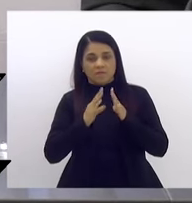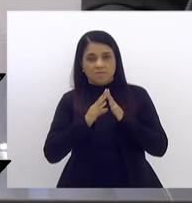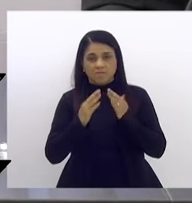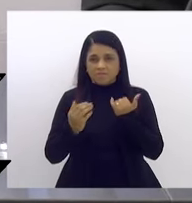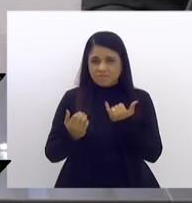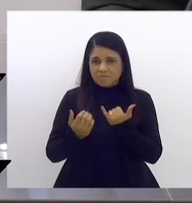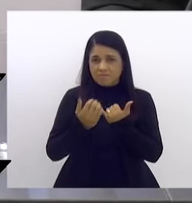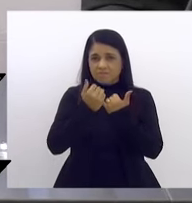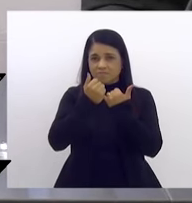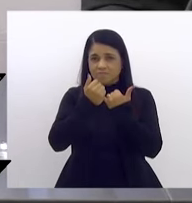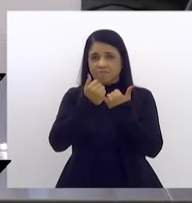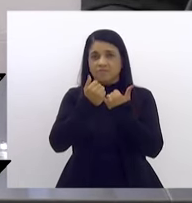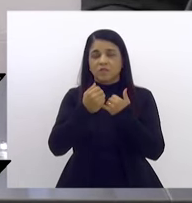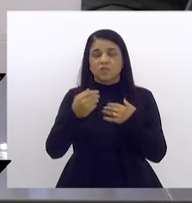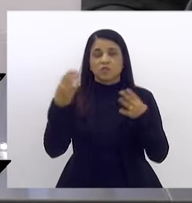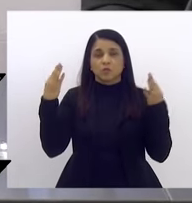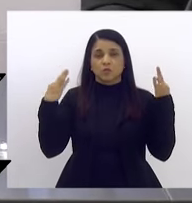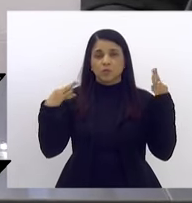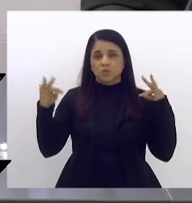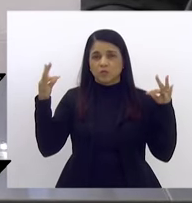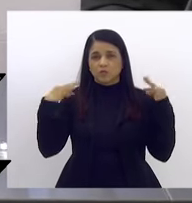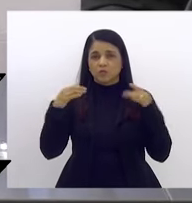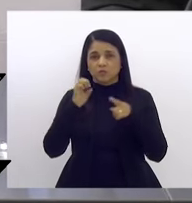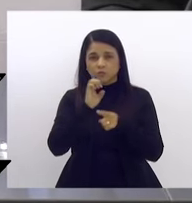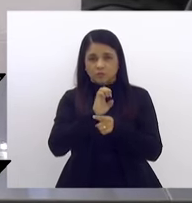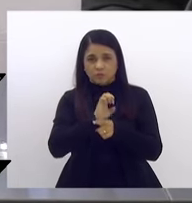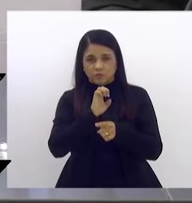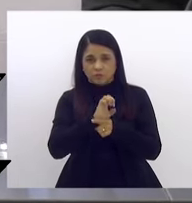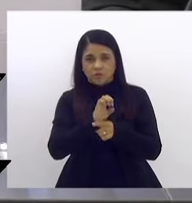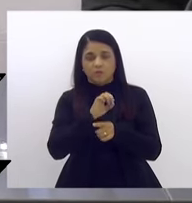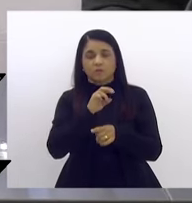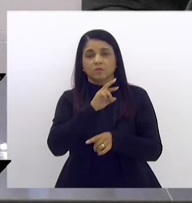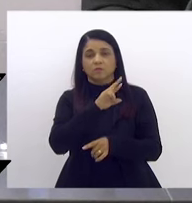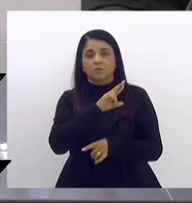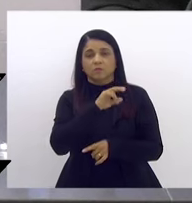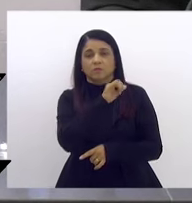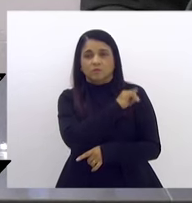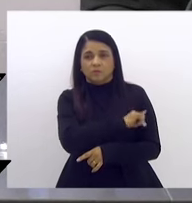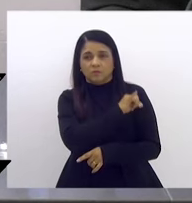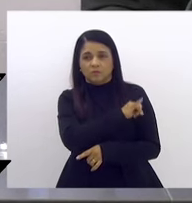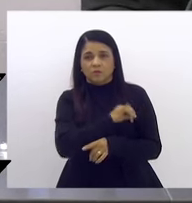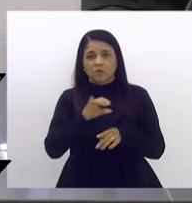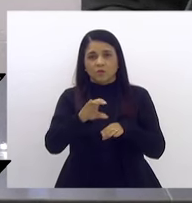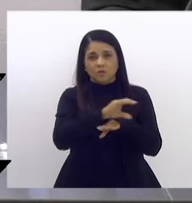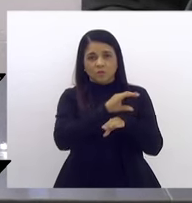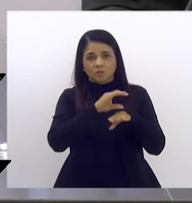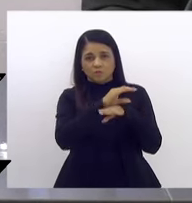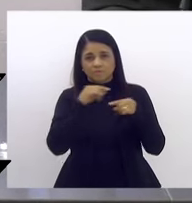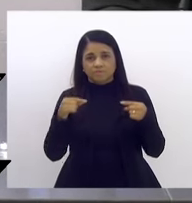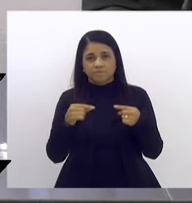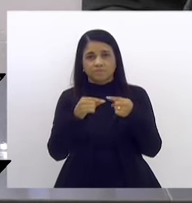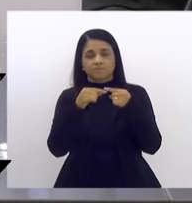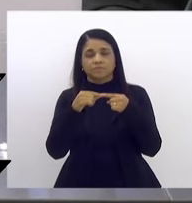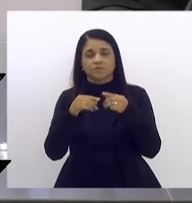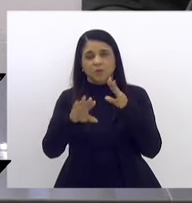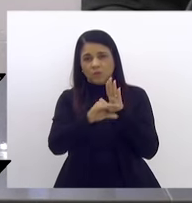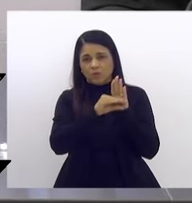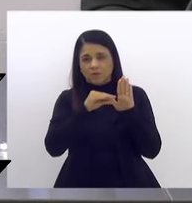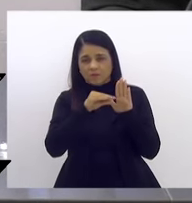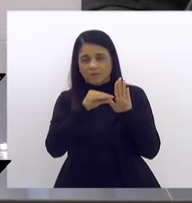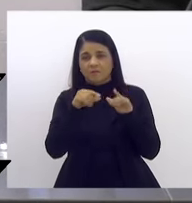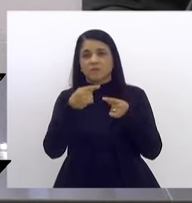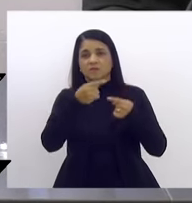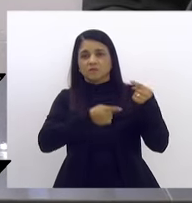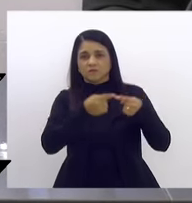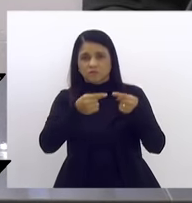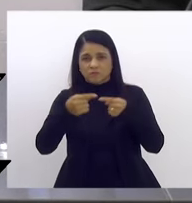cultural e turístico do Estado do Rio de Janeiro parecer da deputada é pela constitucionalidade com emenda em